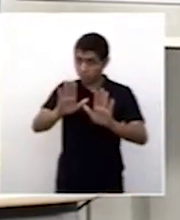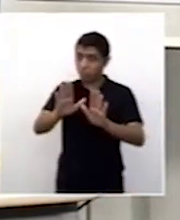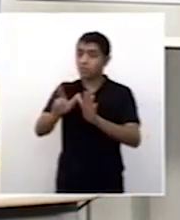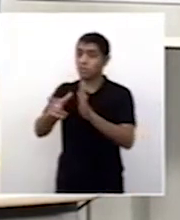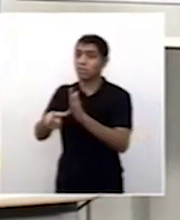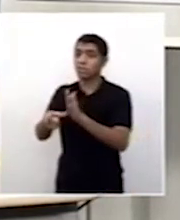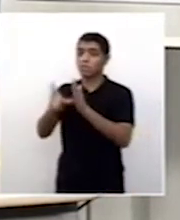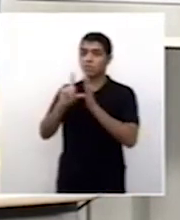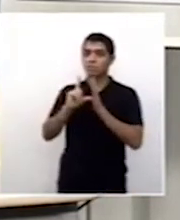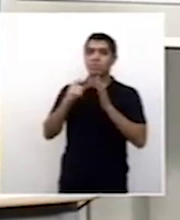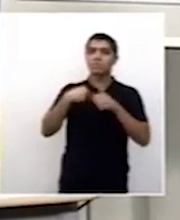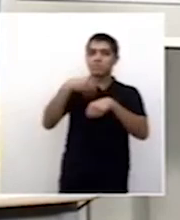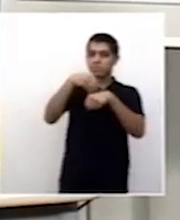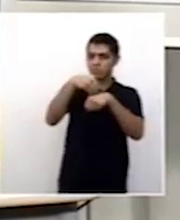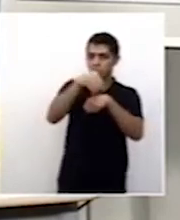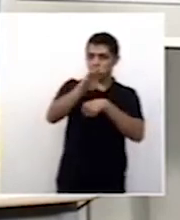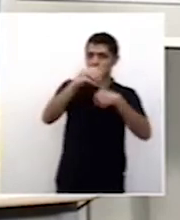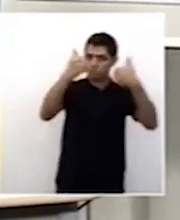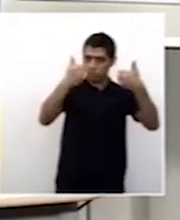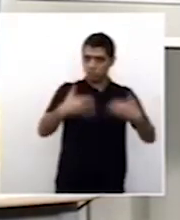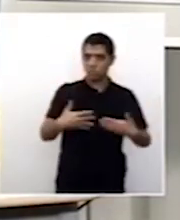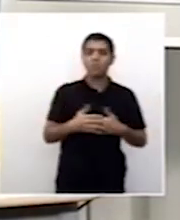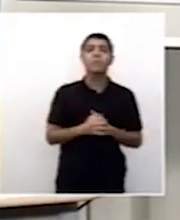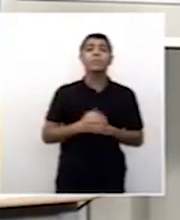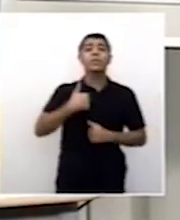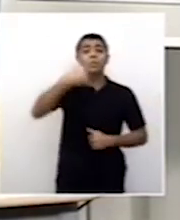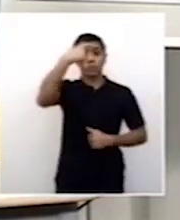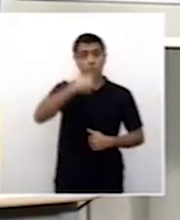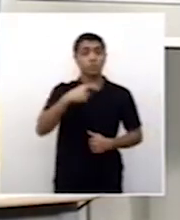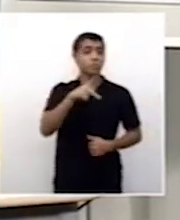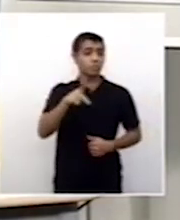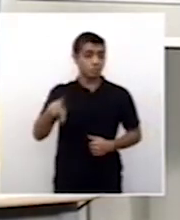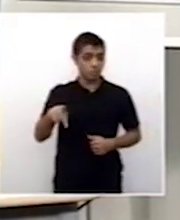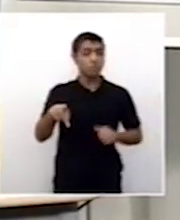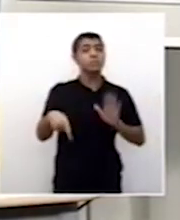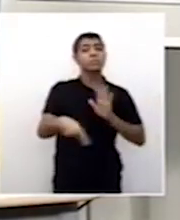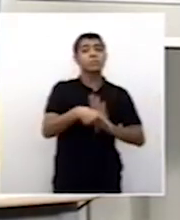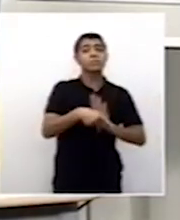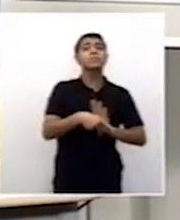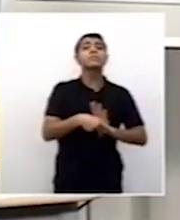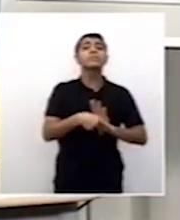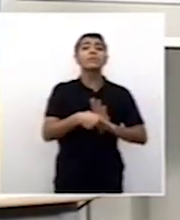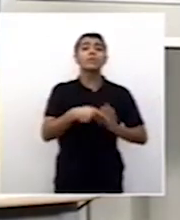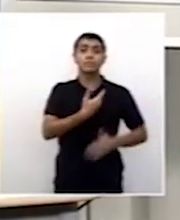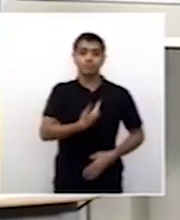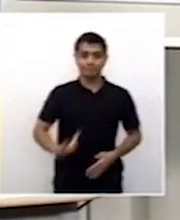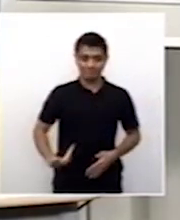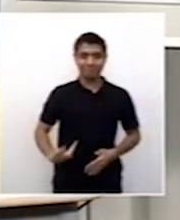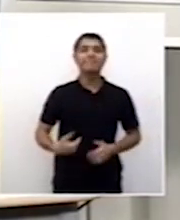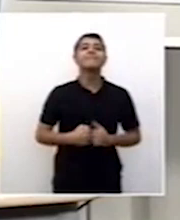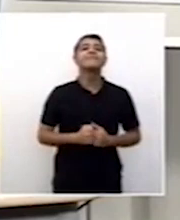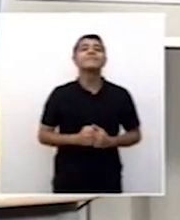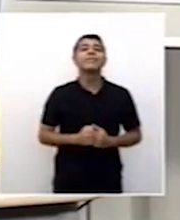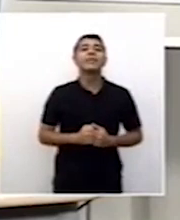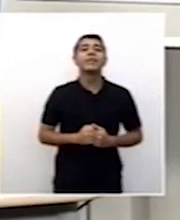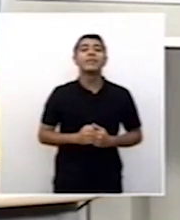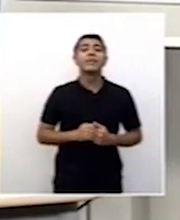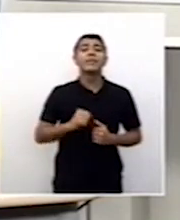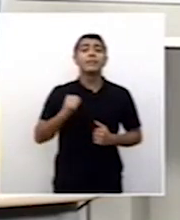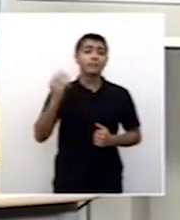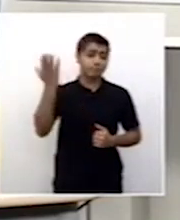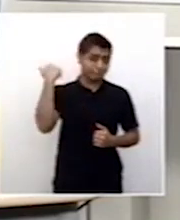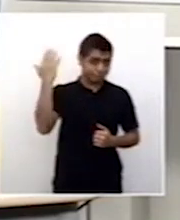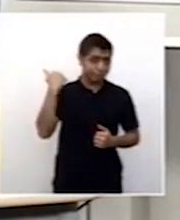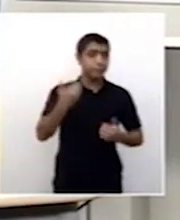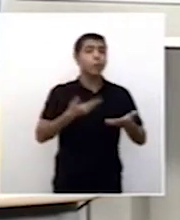Como eu disse anteriormente, sou professora da rede pública e acompanho as aulas no chat. Quando eu fui convidada a ministrar aula de inglês no ensino médio,